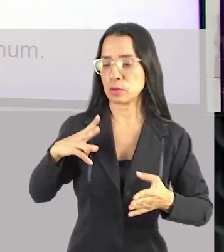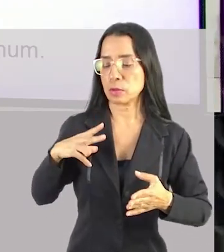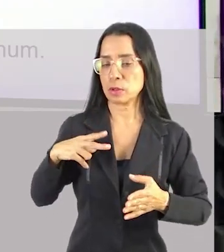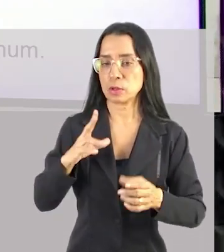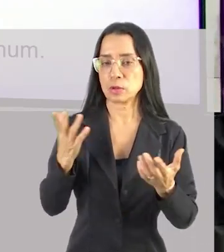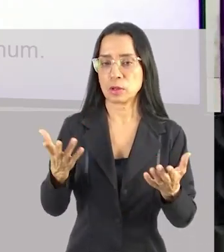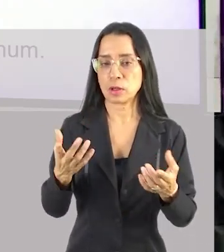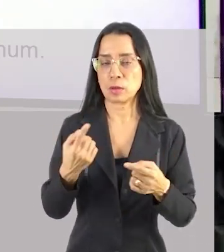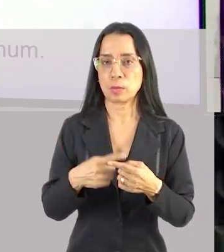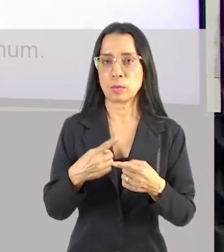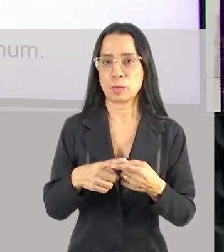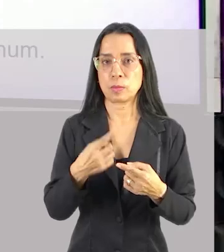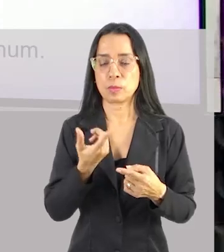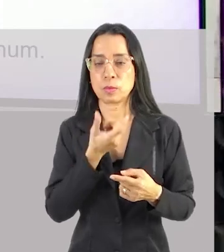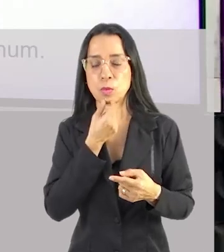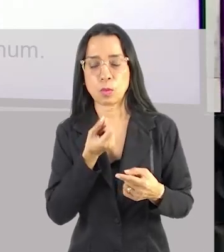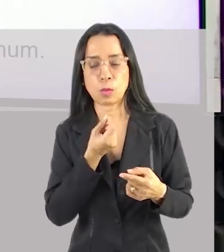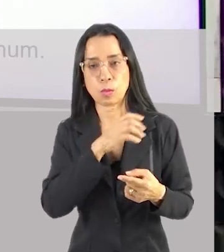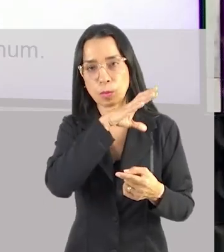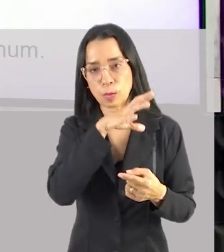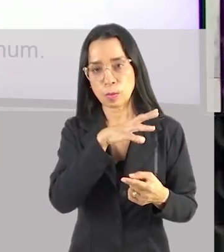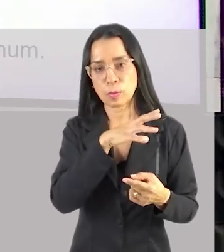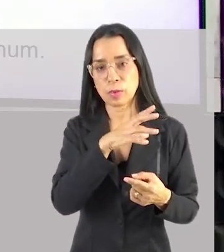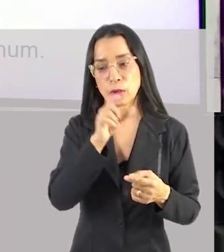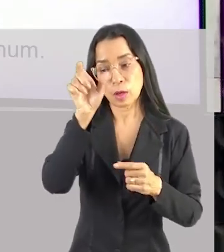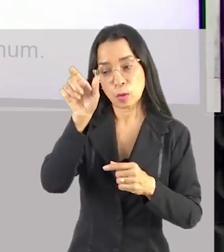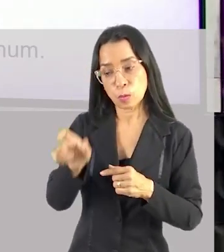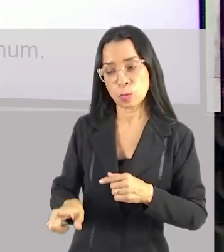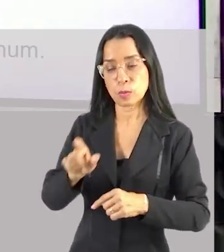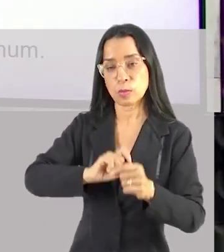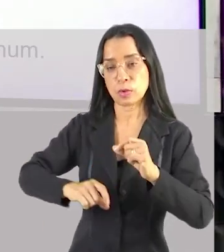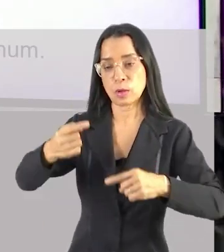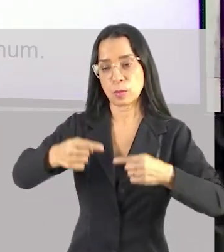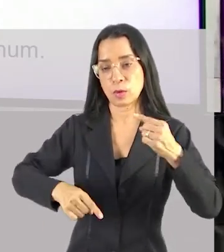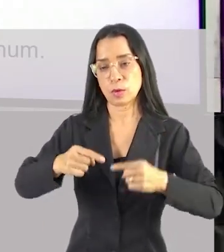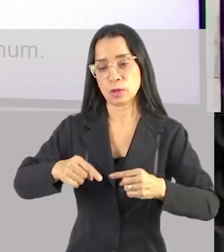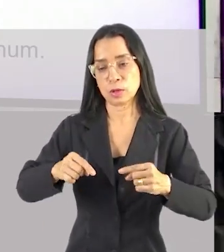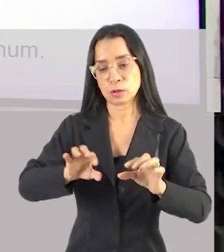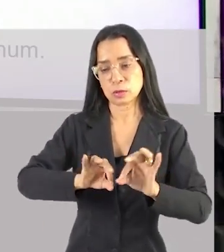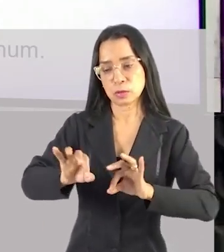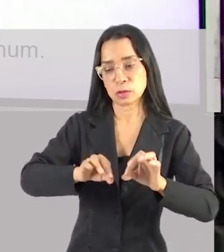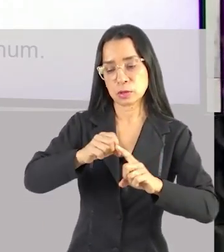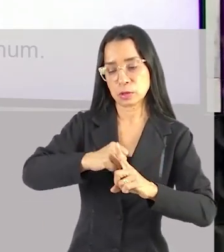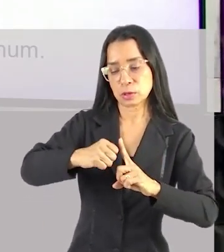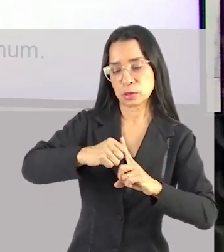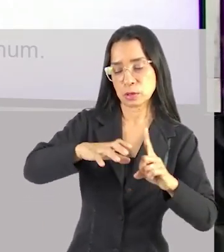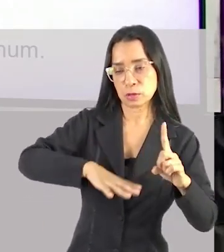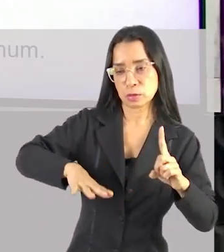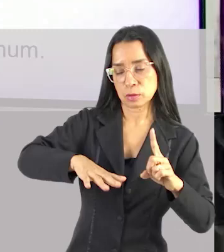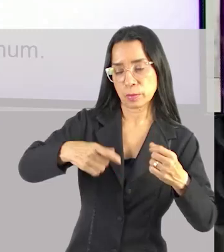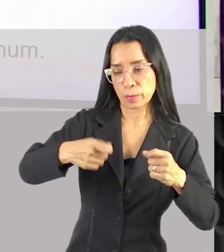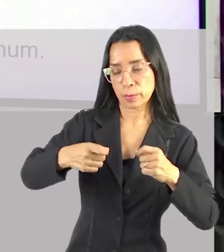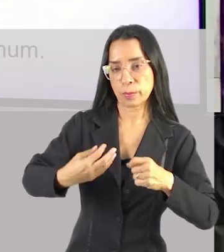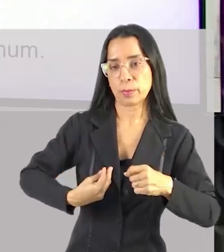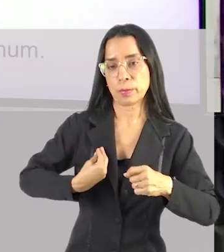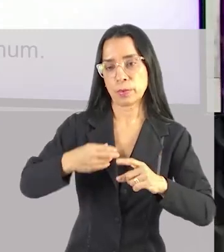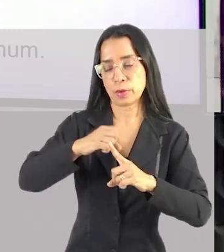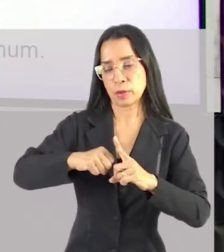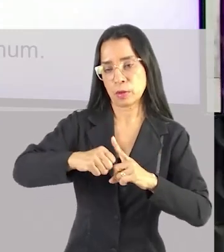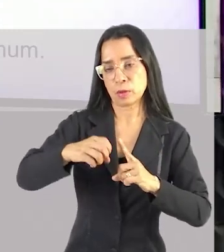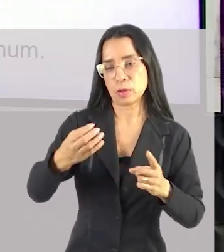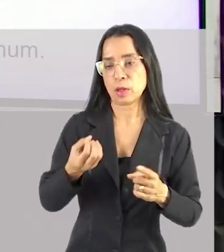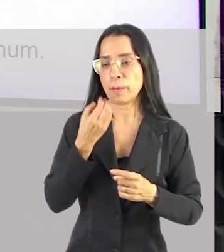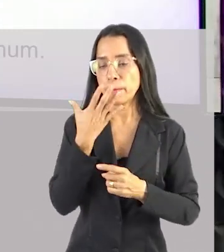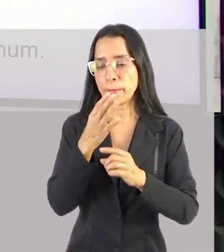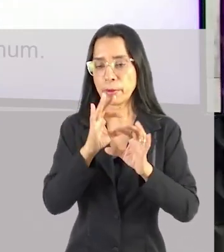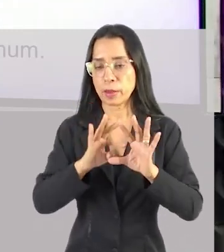ele necessariamente, naturalmente se organiza em sociedade e deve viver em sociedade, para o bem comum. Então a letra A a